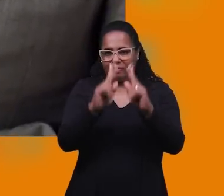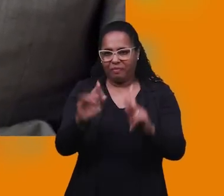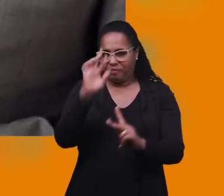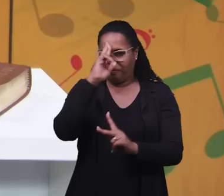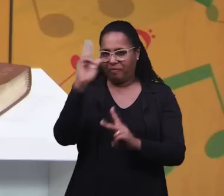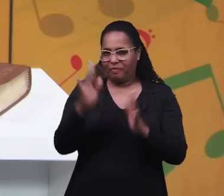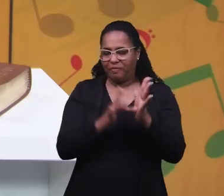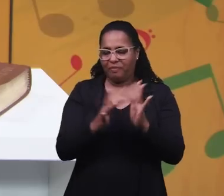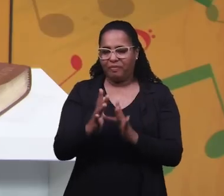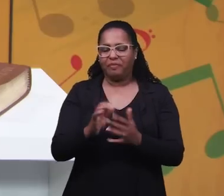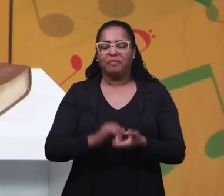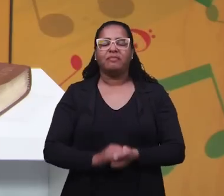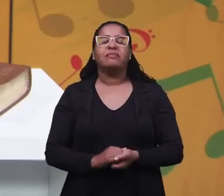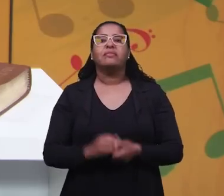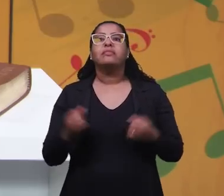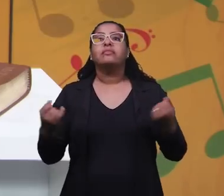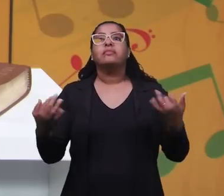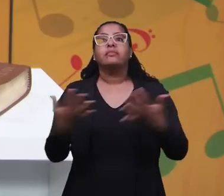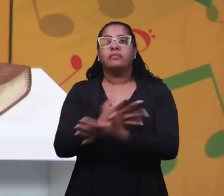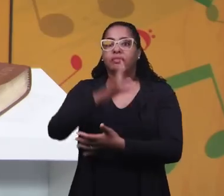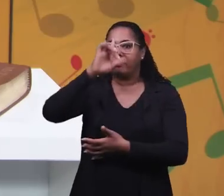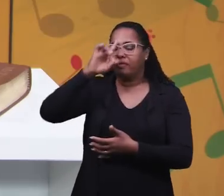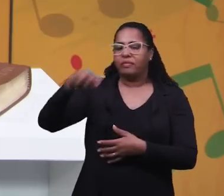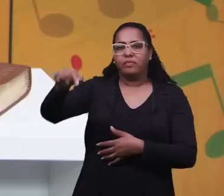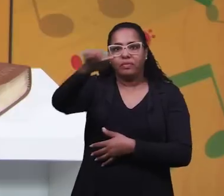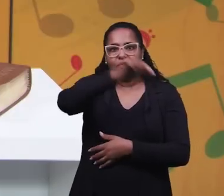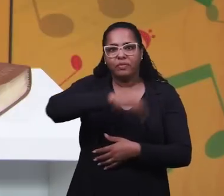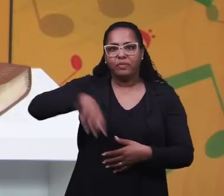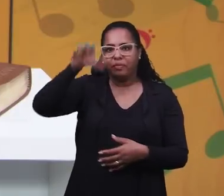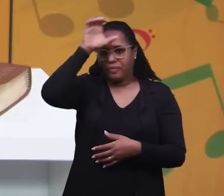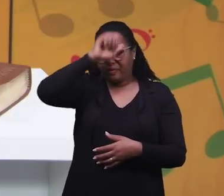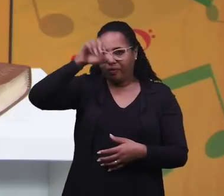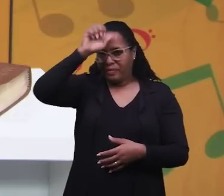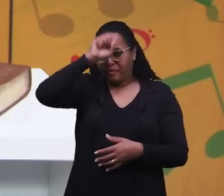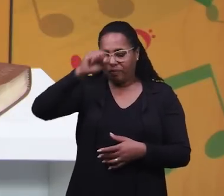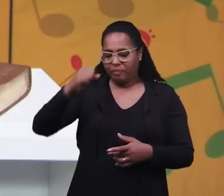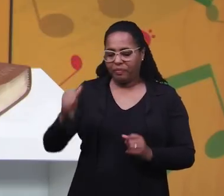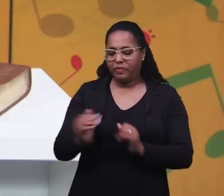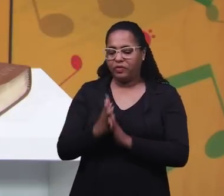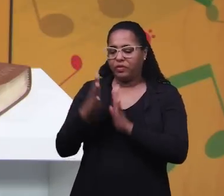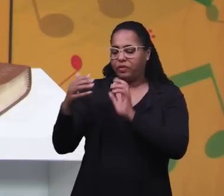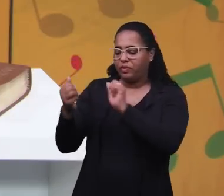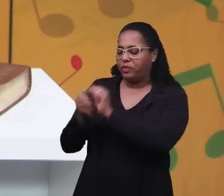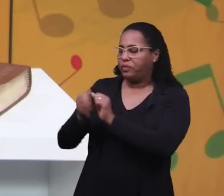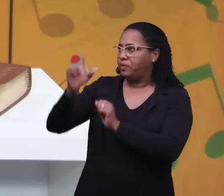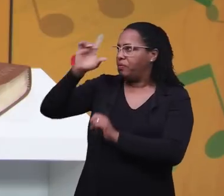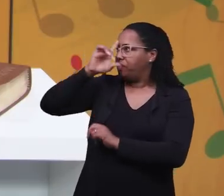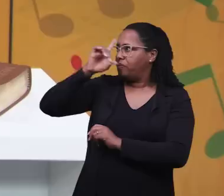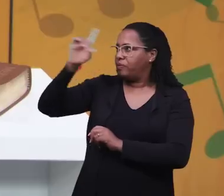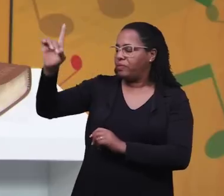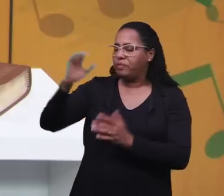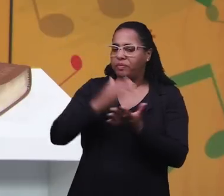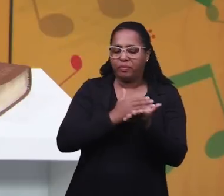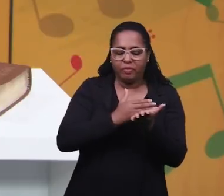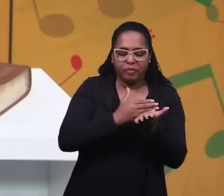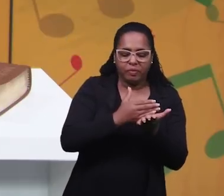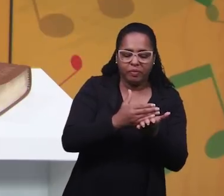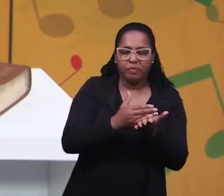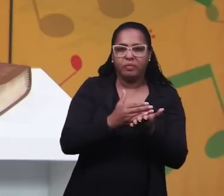Senhor Jesus. Glória a Deus! Nós aprendemos o louvor ao lado de Deus com